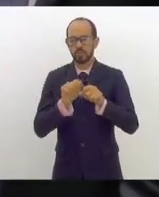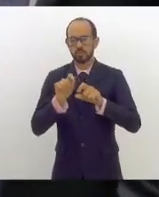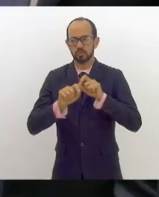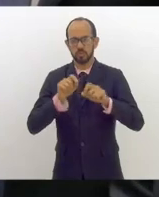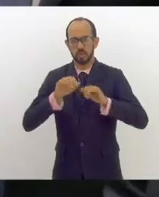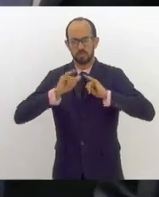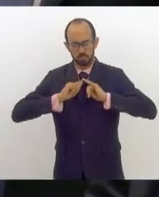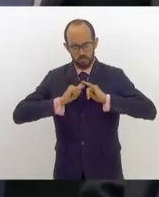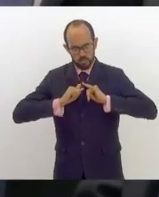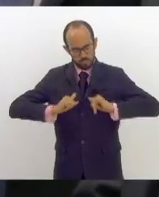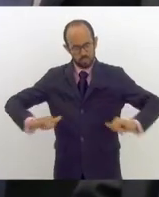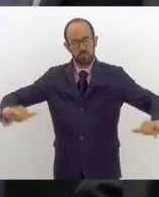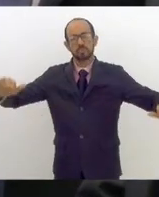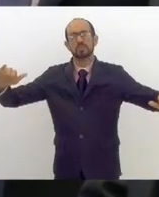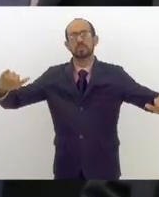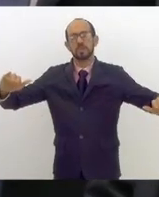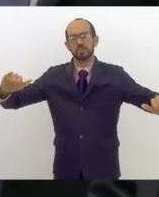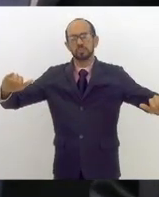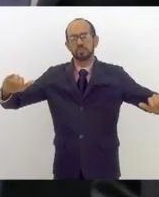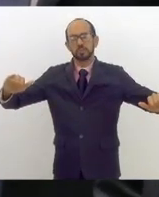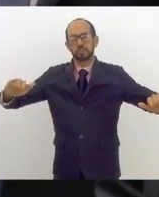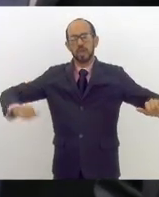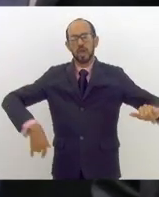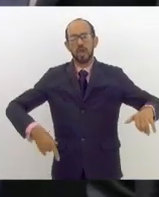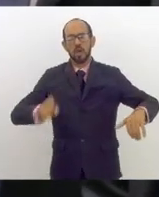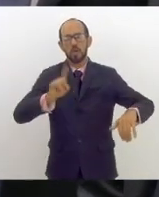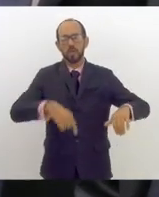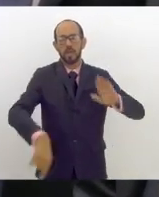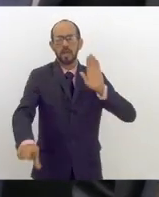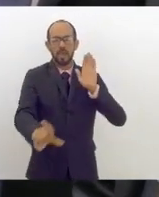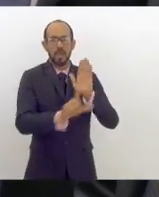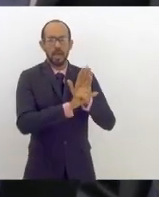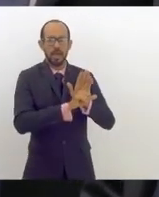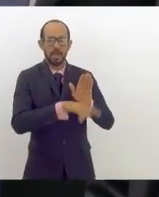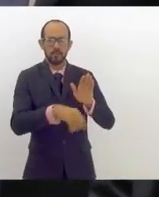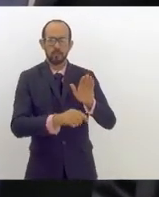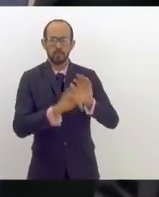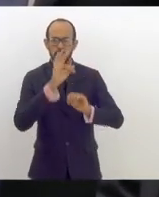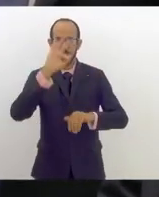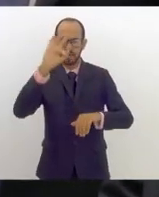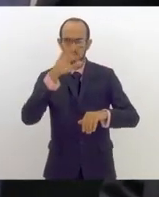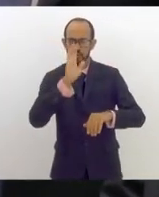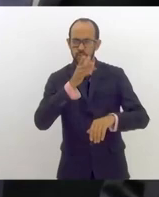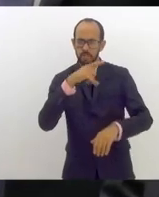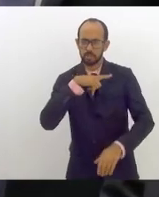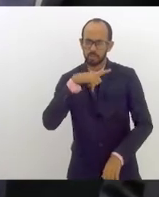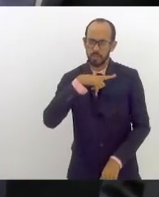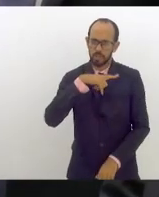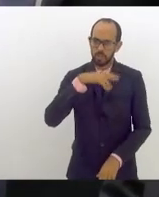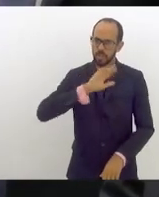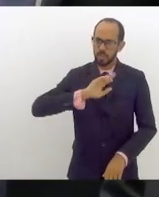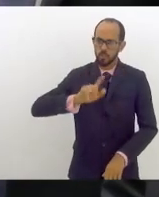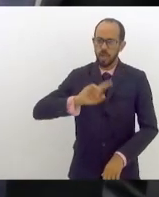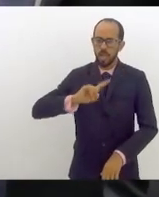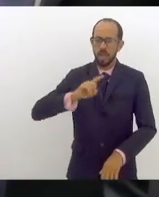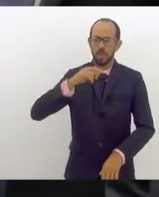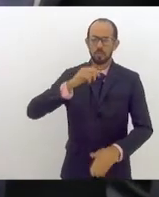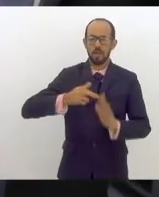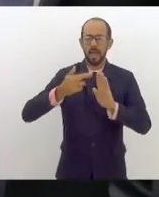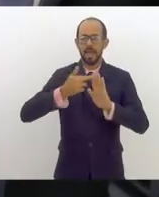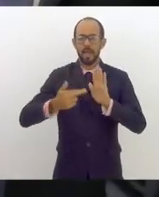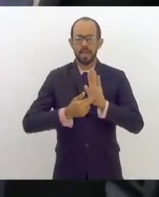publicização aquilo que a Legislação Federal já prevê a verdade não é uma normatização não